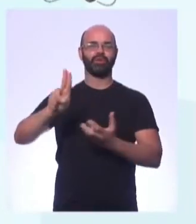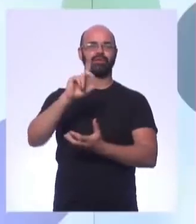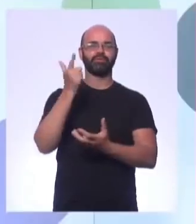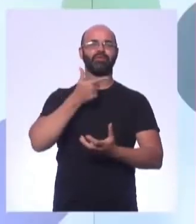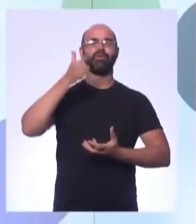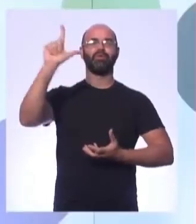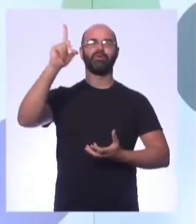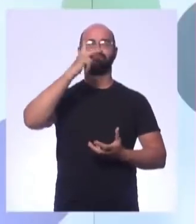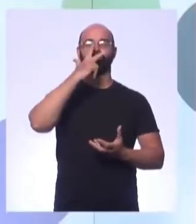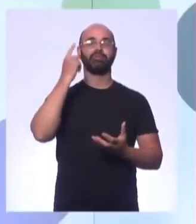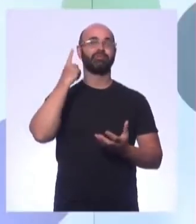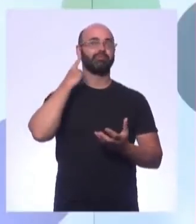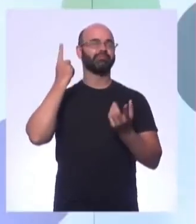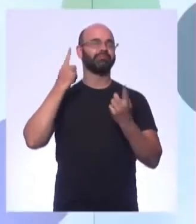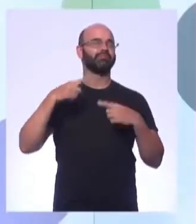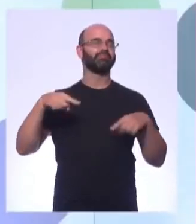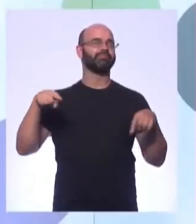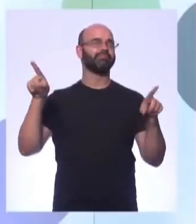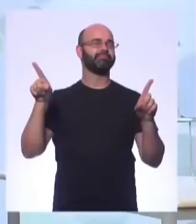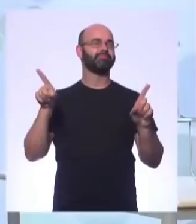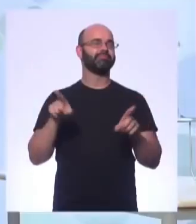Olha, olha aí, ó.